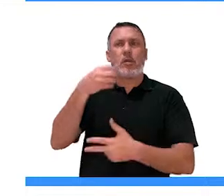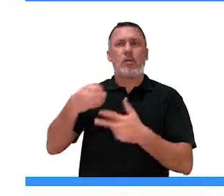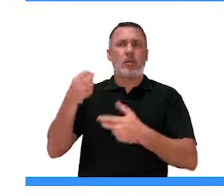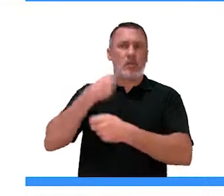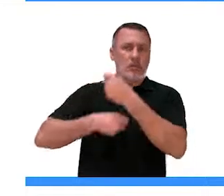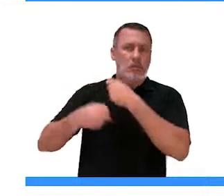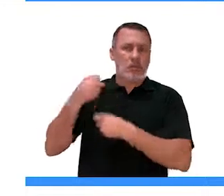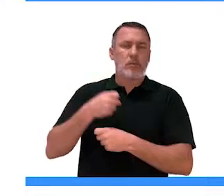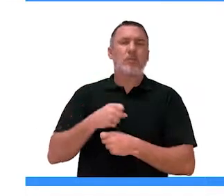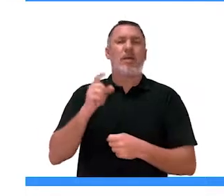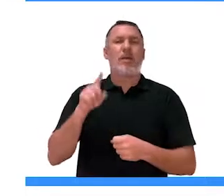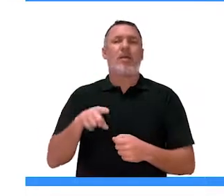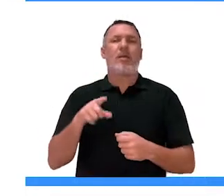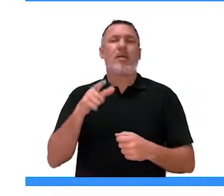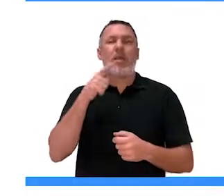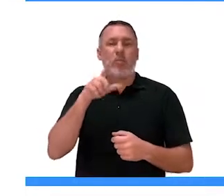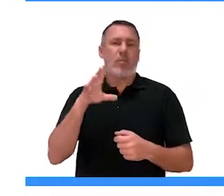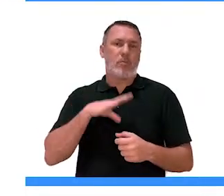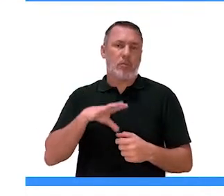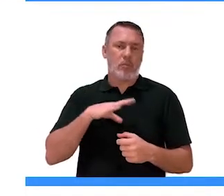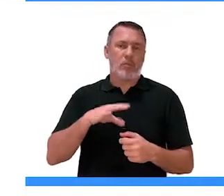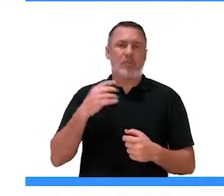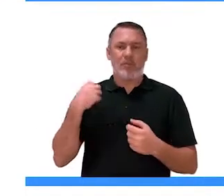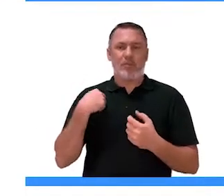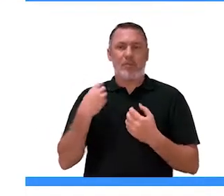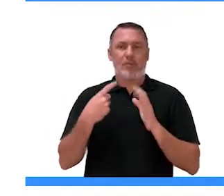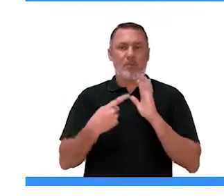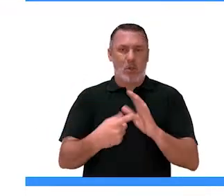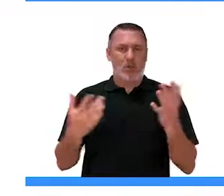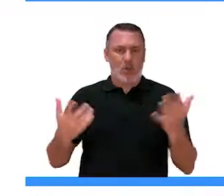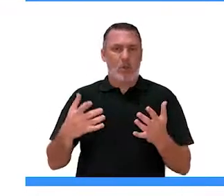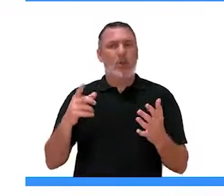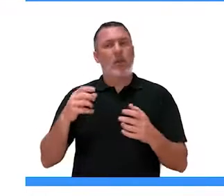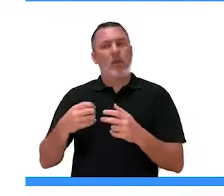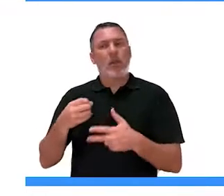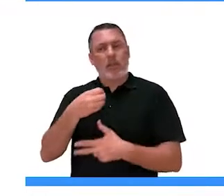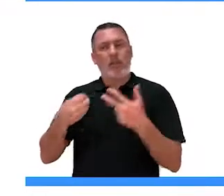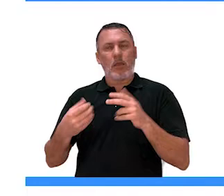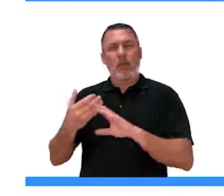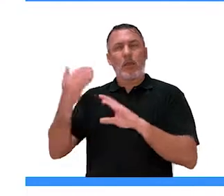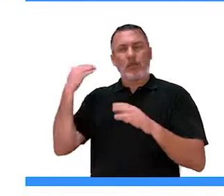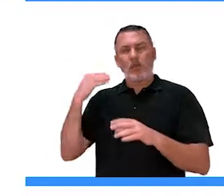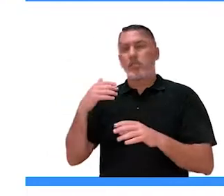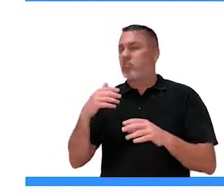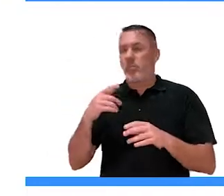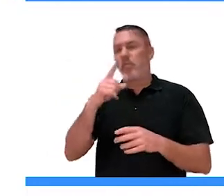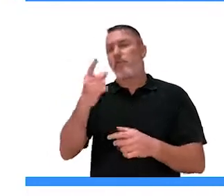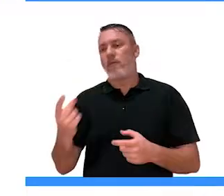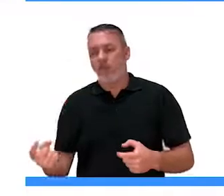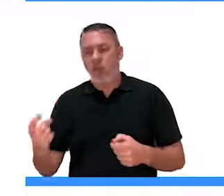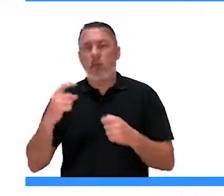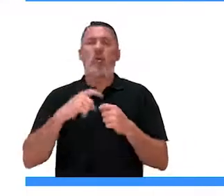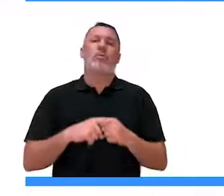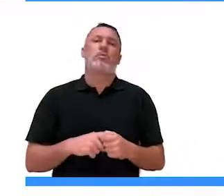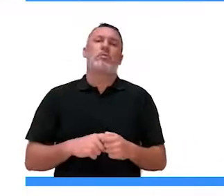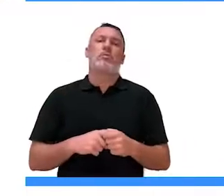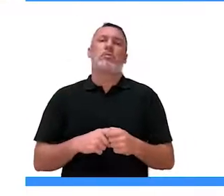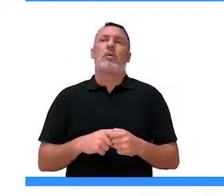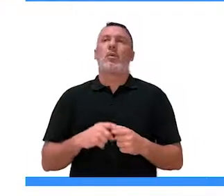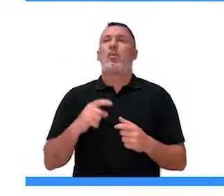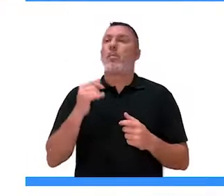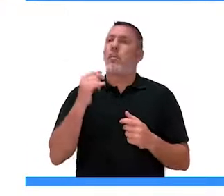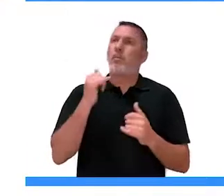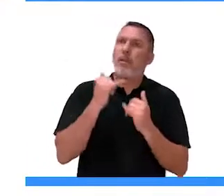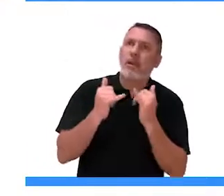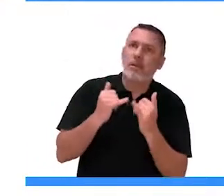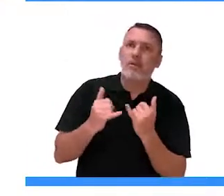Enem anterior, tá? Das questões de língua portuguesa, todas essas, né? E aí você precisa retomar, então é uma questão fresquinha, né?